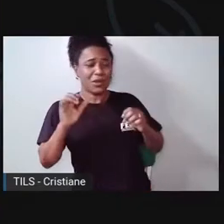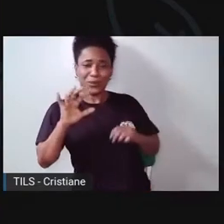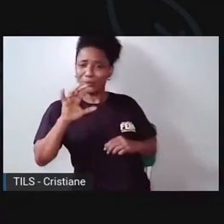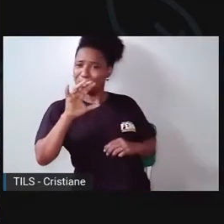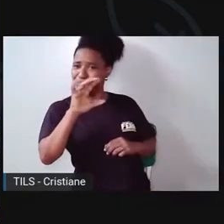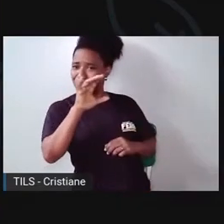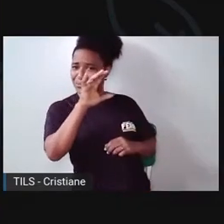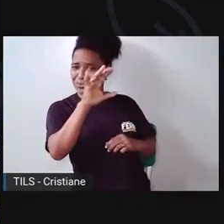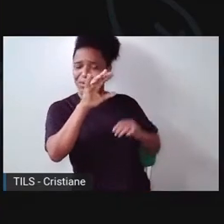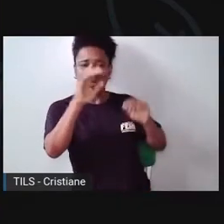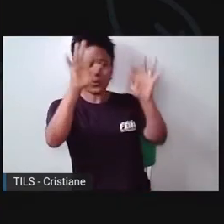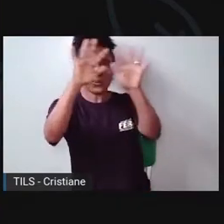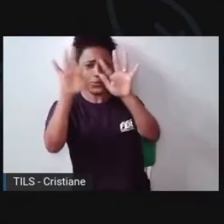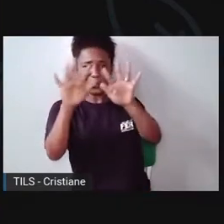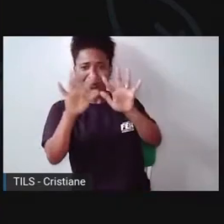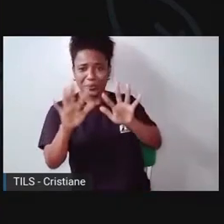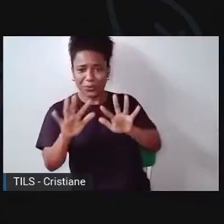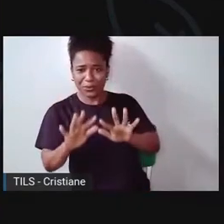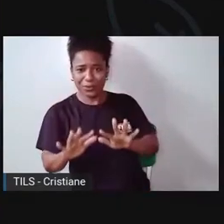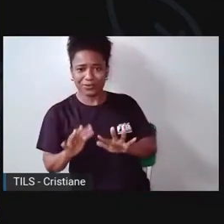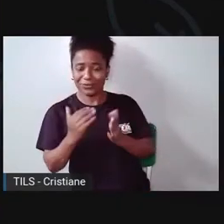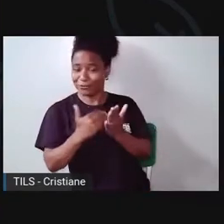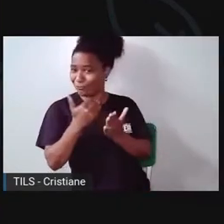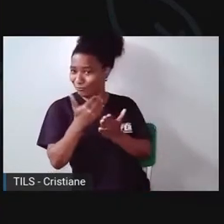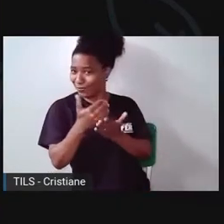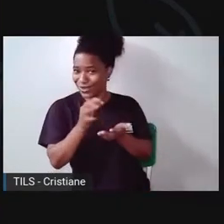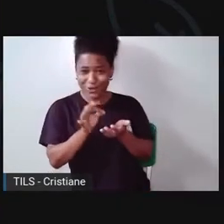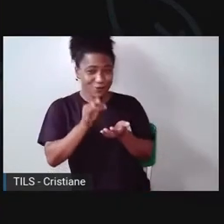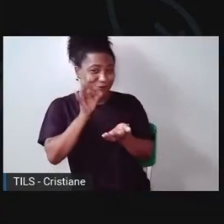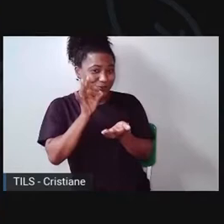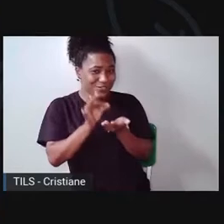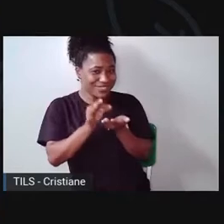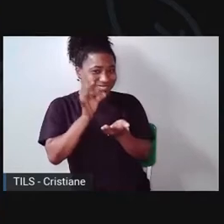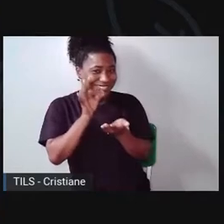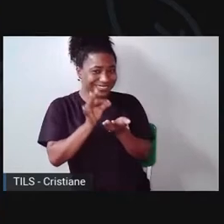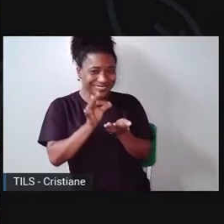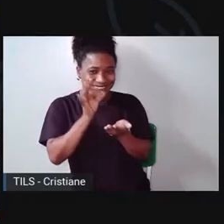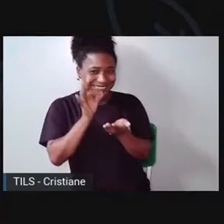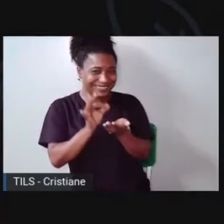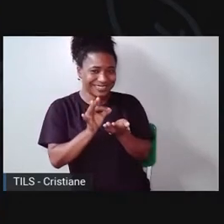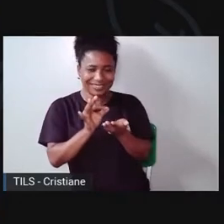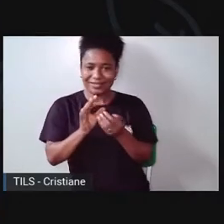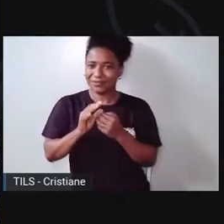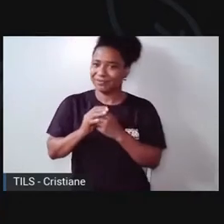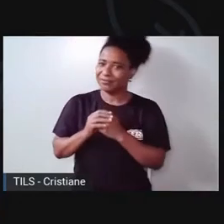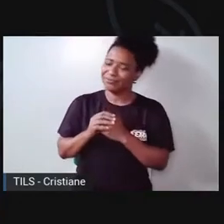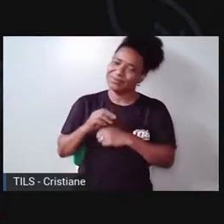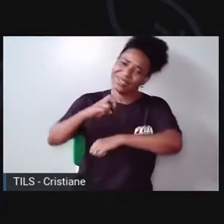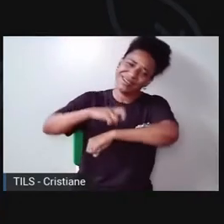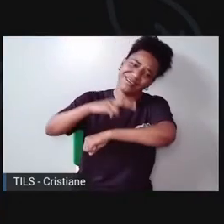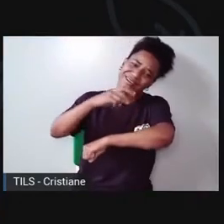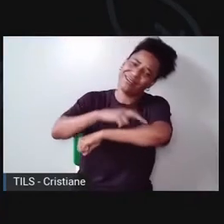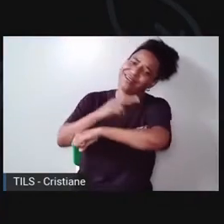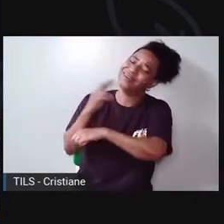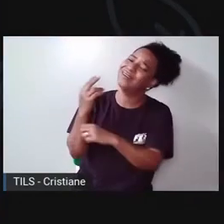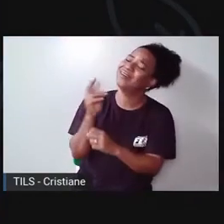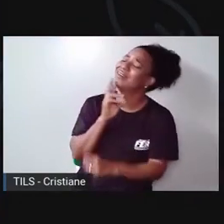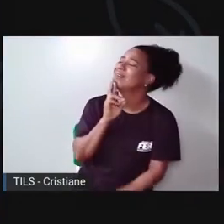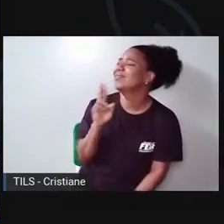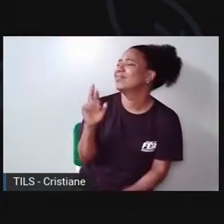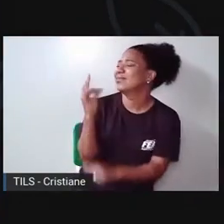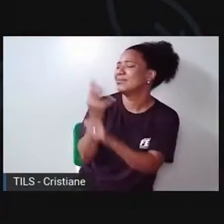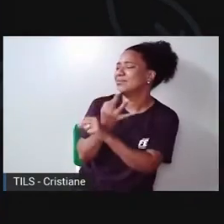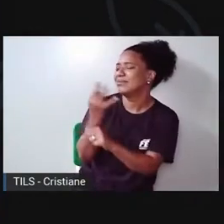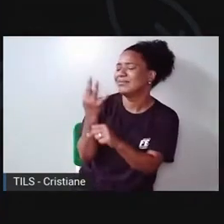fica mais um pouco fica para tomar um chá a dona aranha eu já não aguento mais